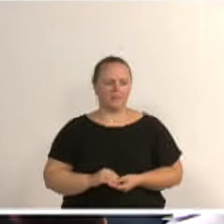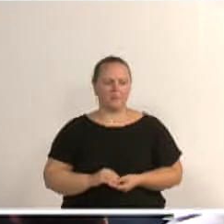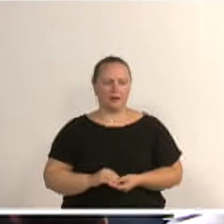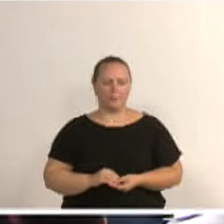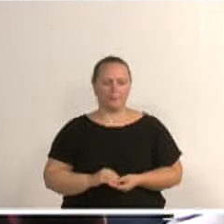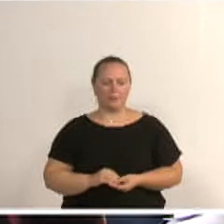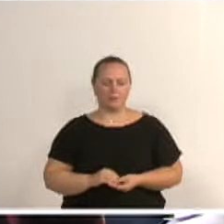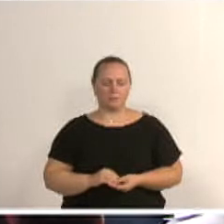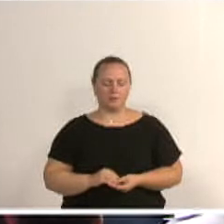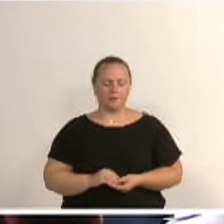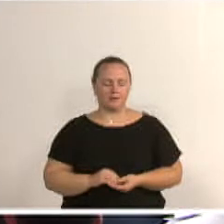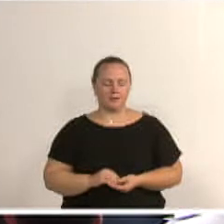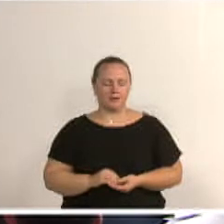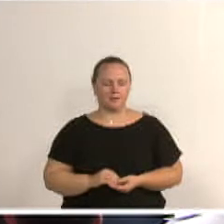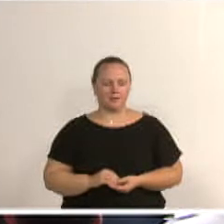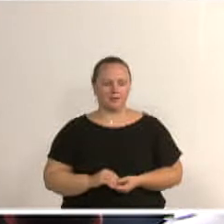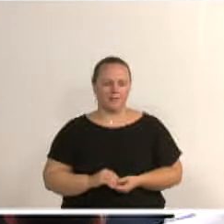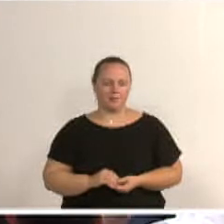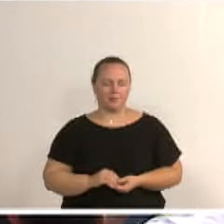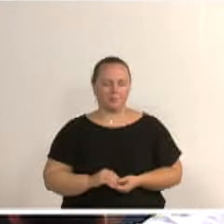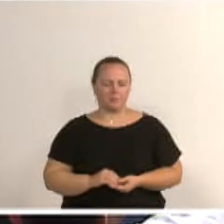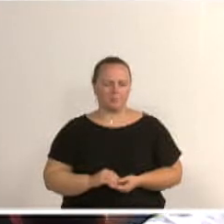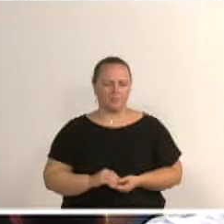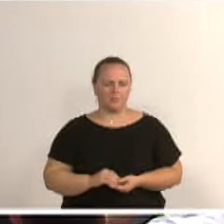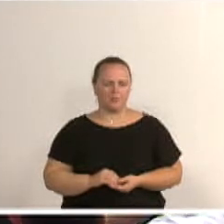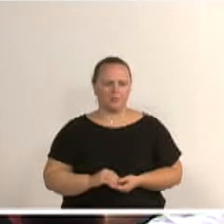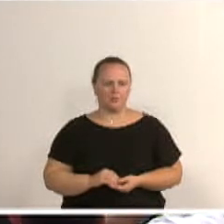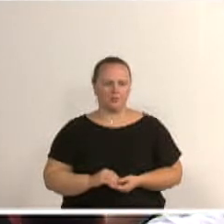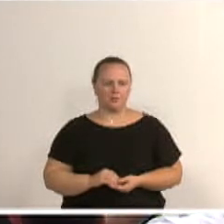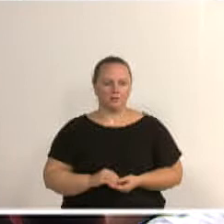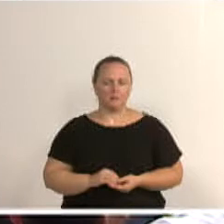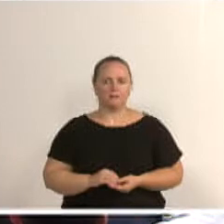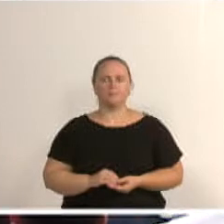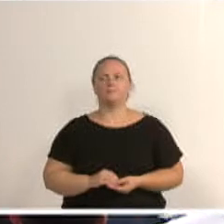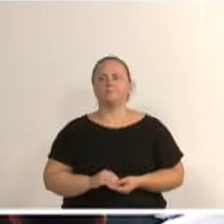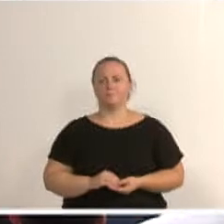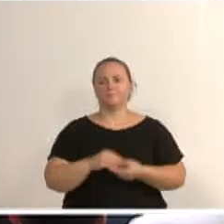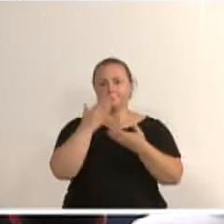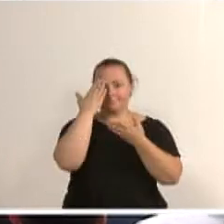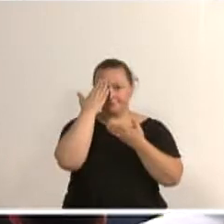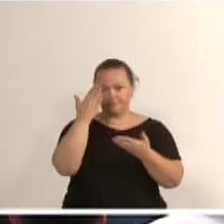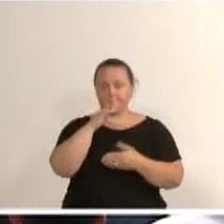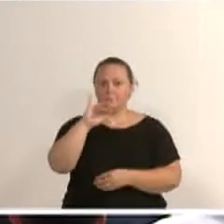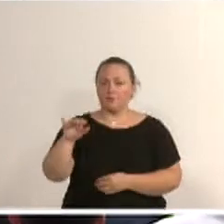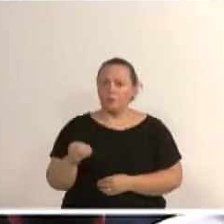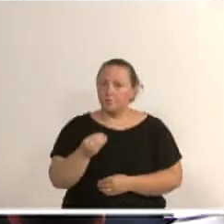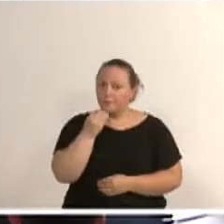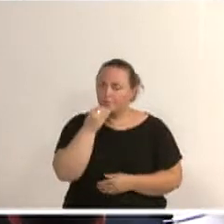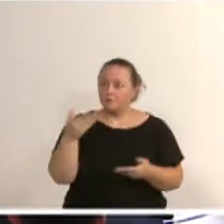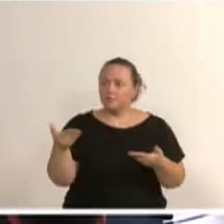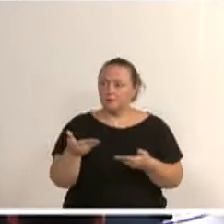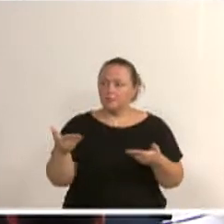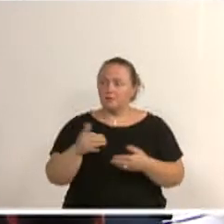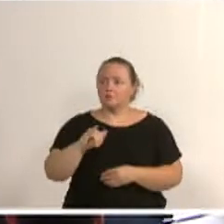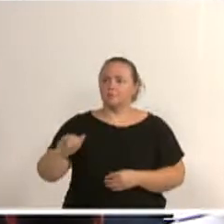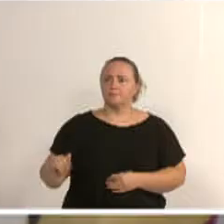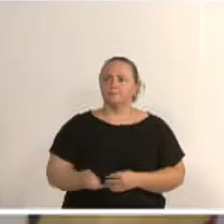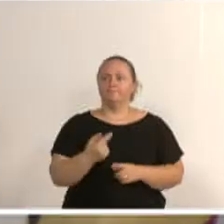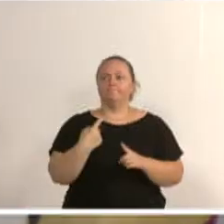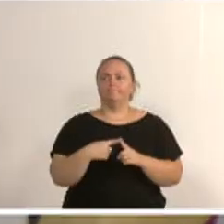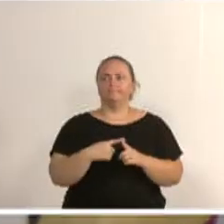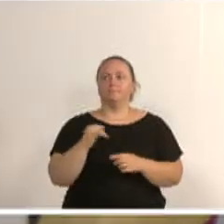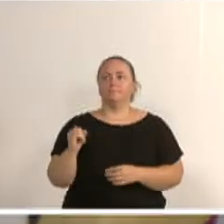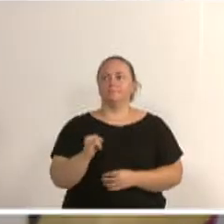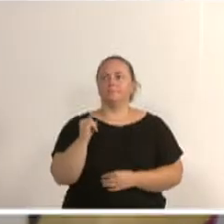Primeiramente, eu queria cumprimentar a mesa, os vereadores que abriram essa oportunidade de ouro que nós temos que aproveitar, porque vale muito.